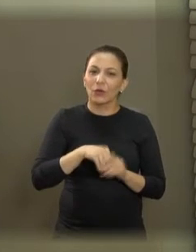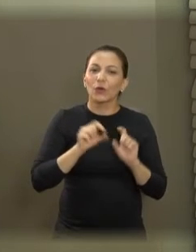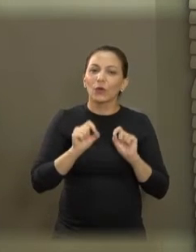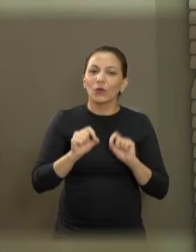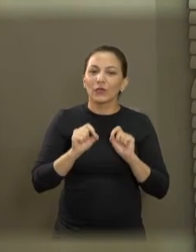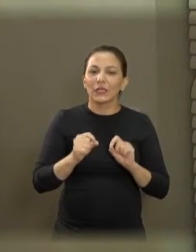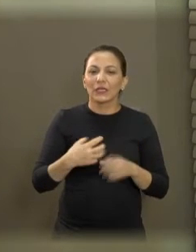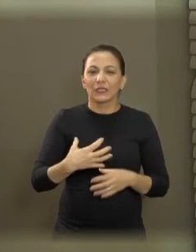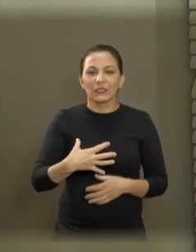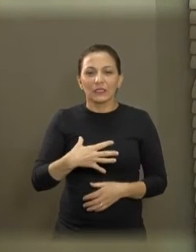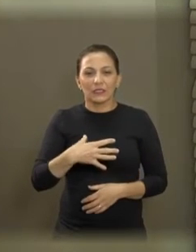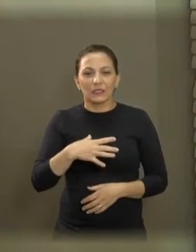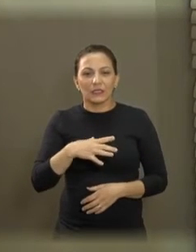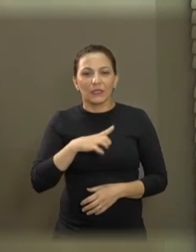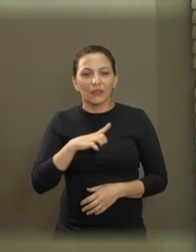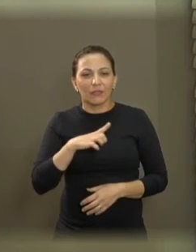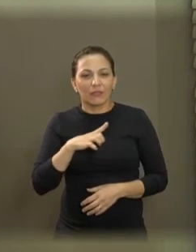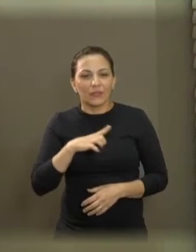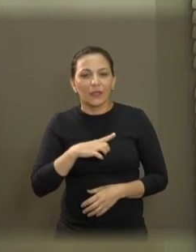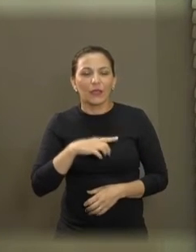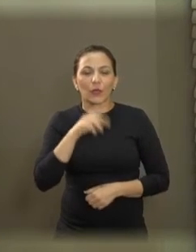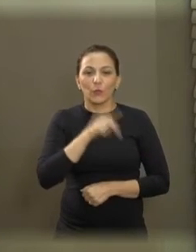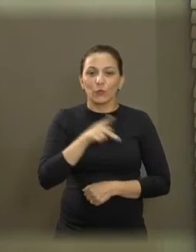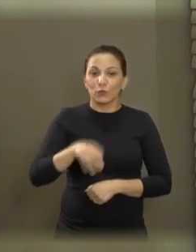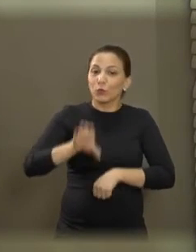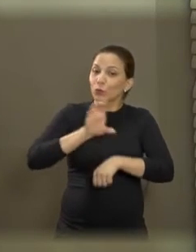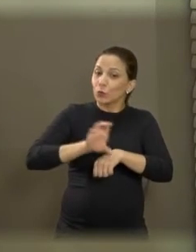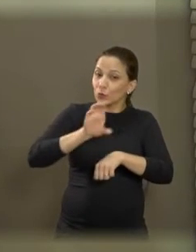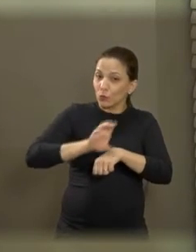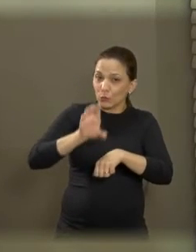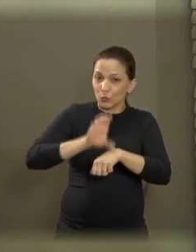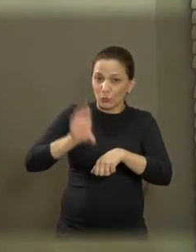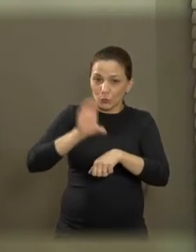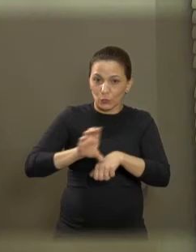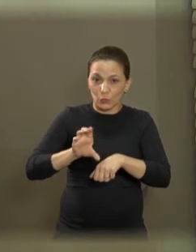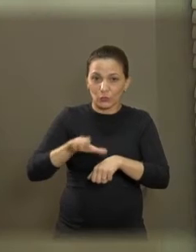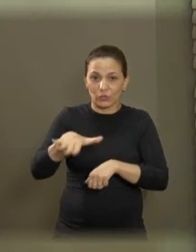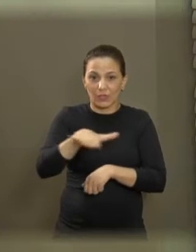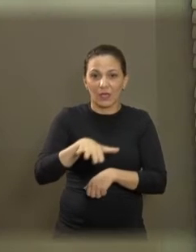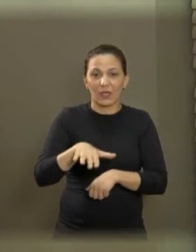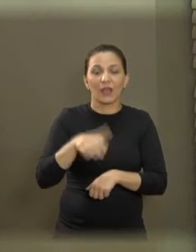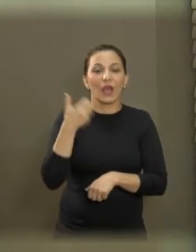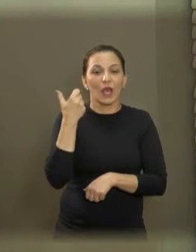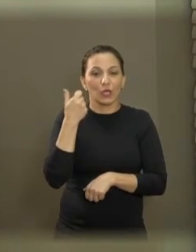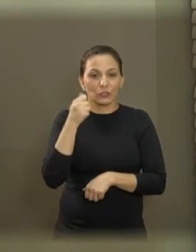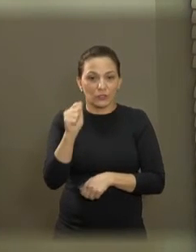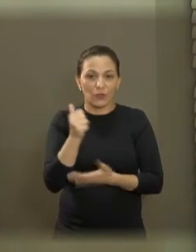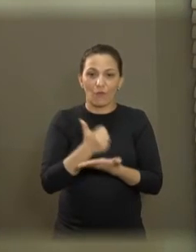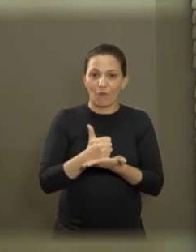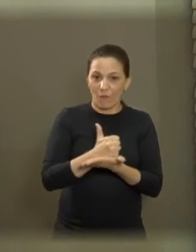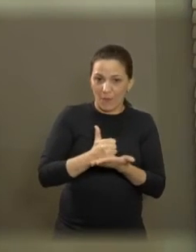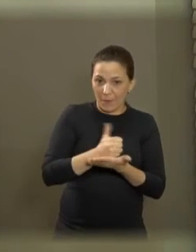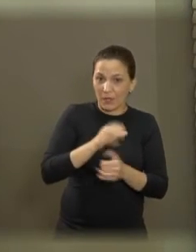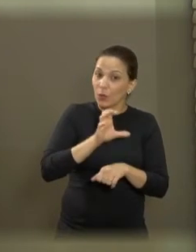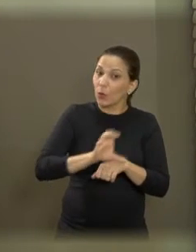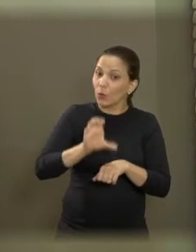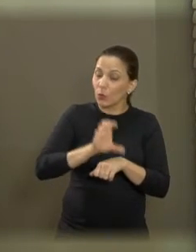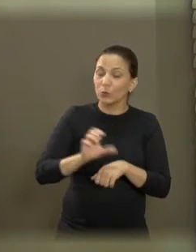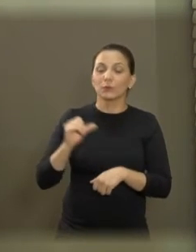a condição de professor dos cursos. Os cursos realizados pela Associação Farmacêutica, que